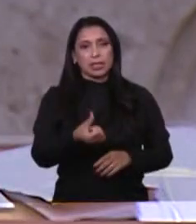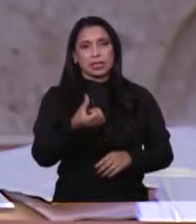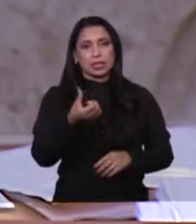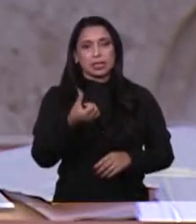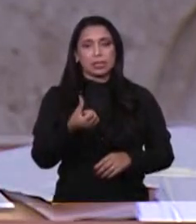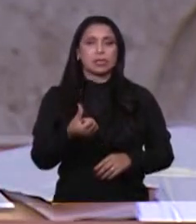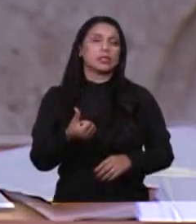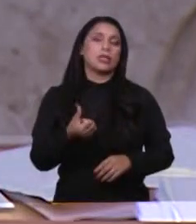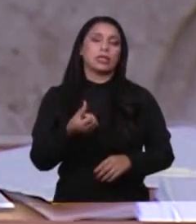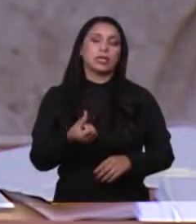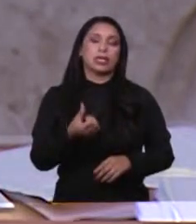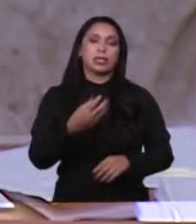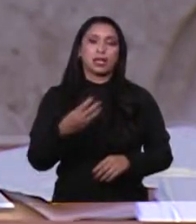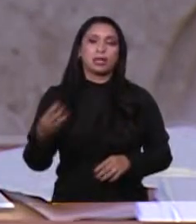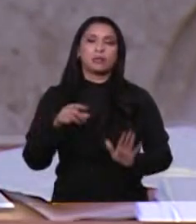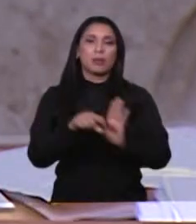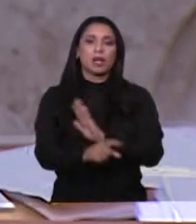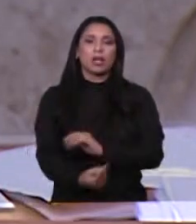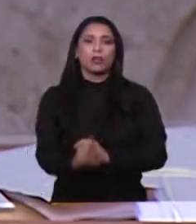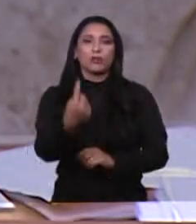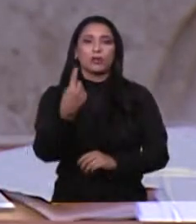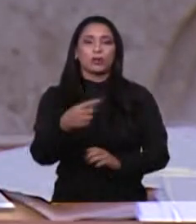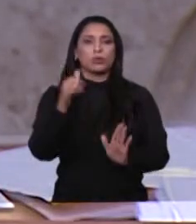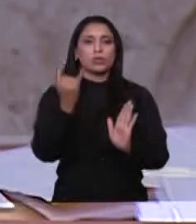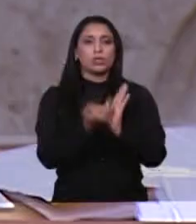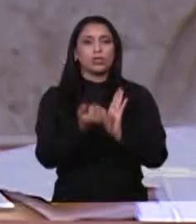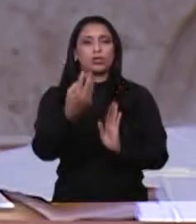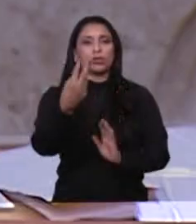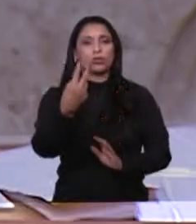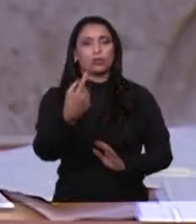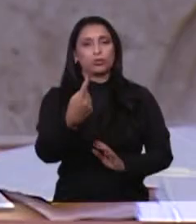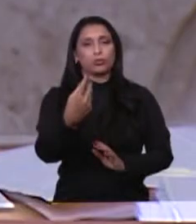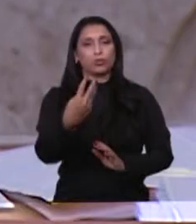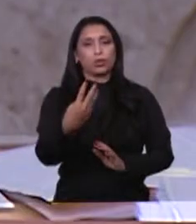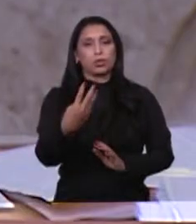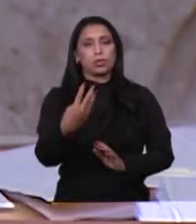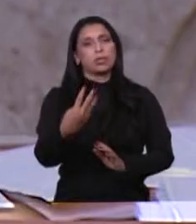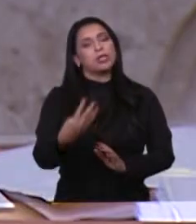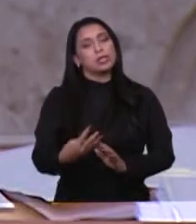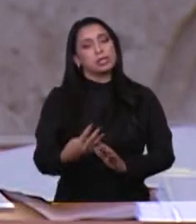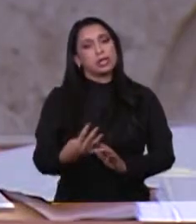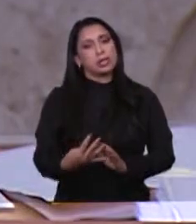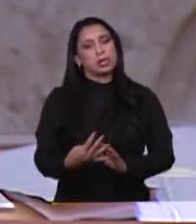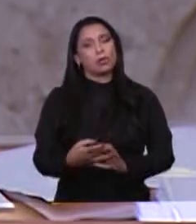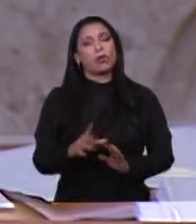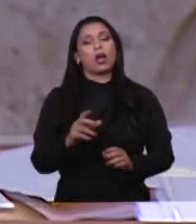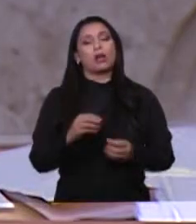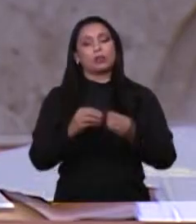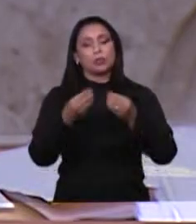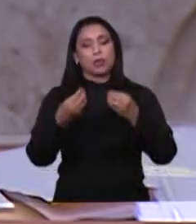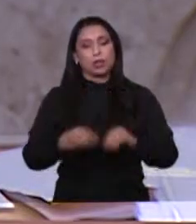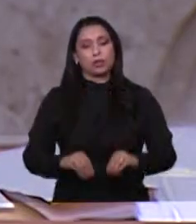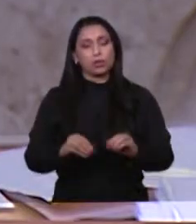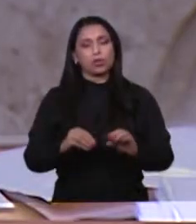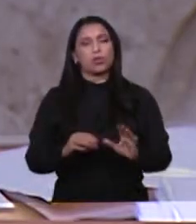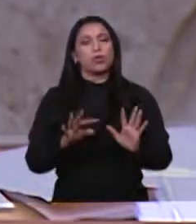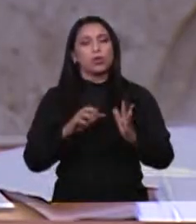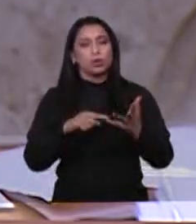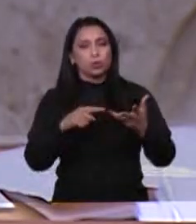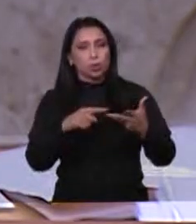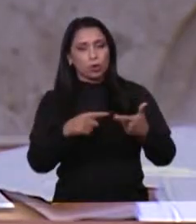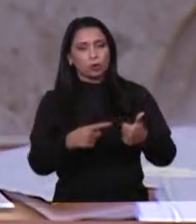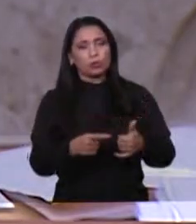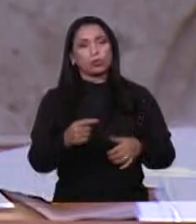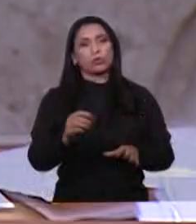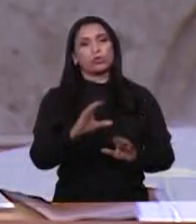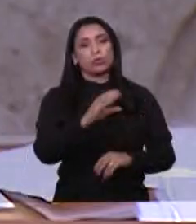163, parágrafo único, incisos 1, 2, 3 e 4, dano qualificado, todos do Código Penal, a pena